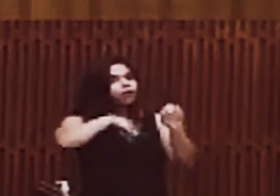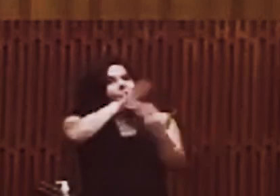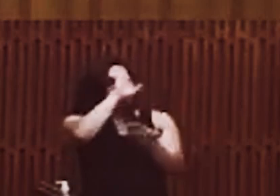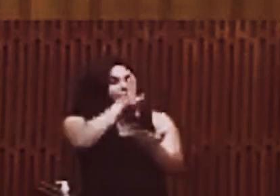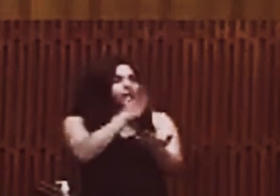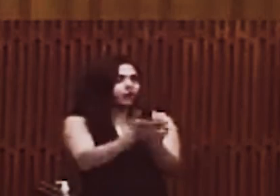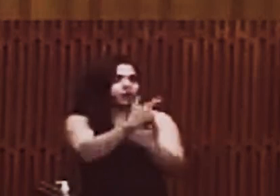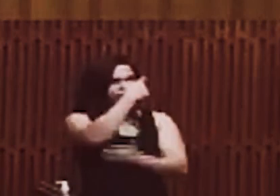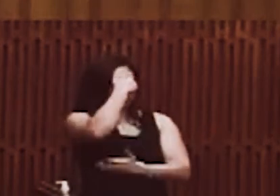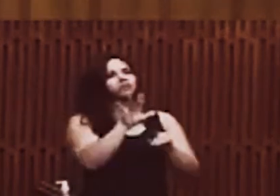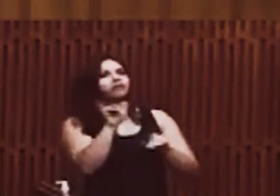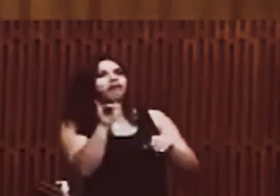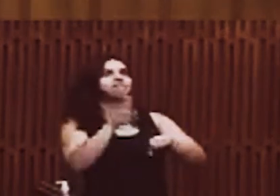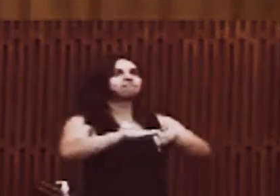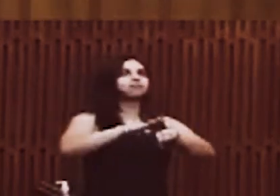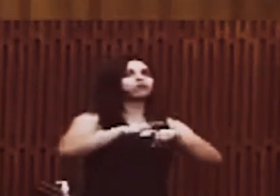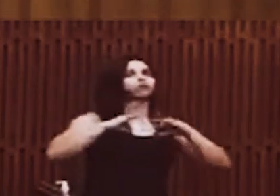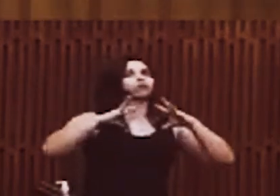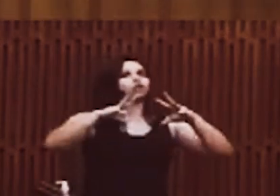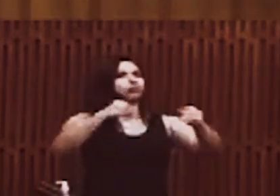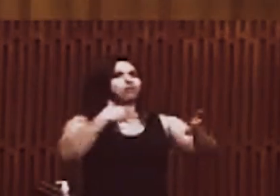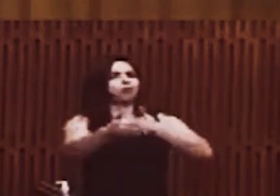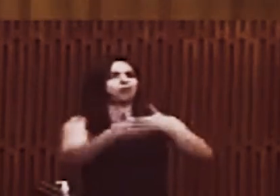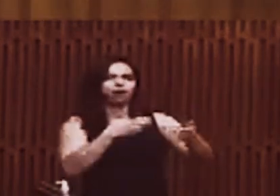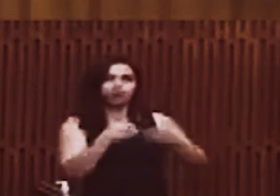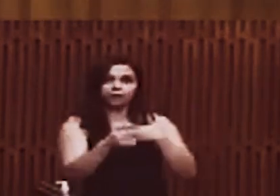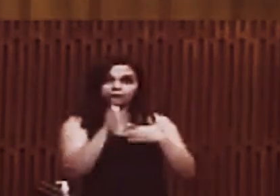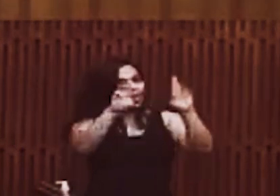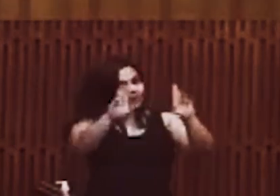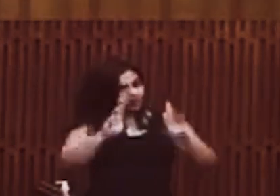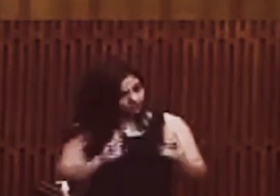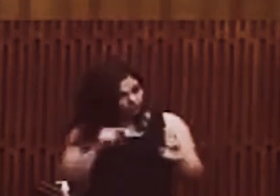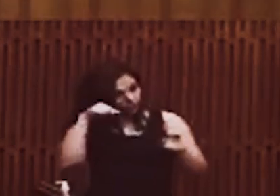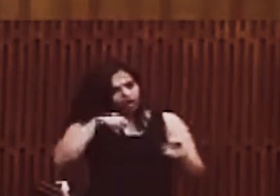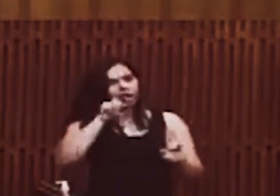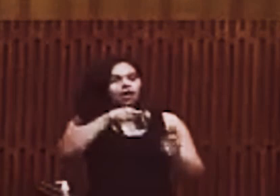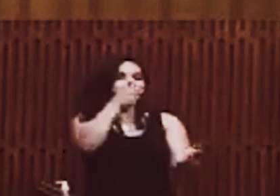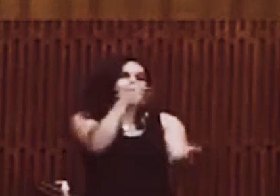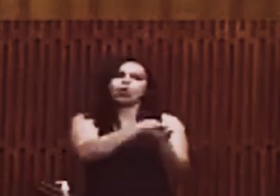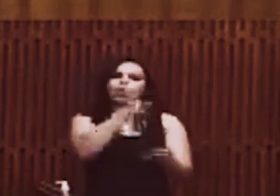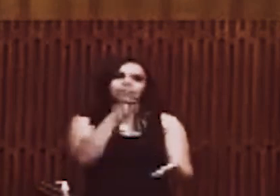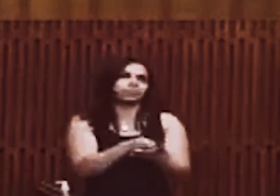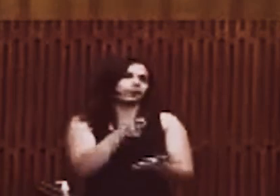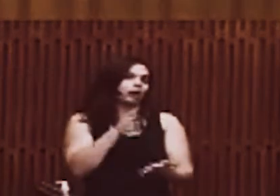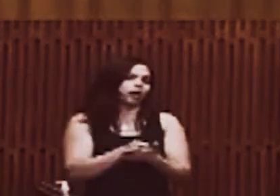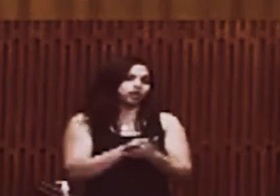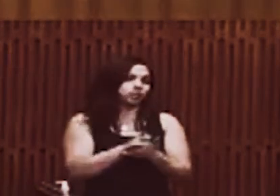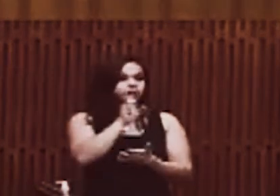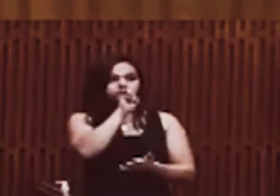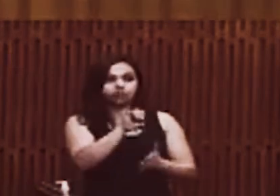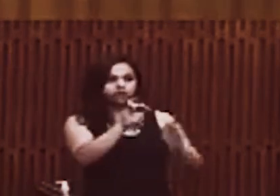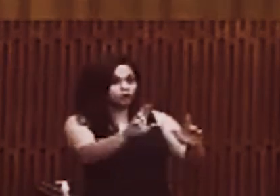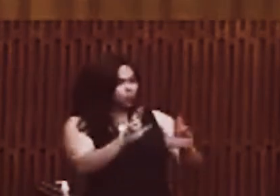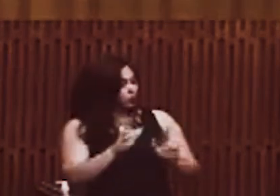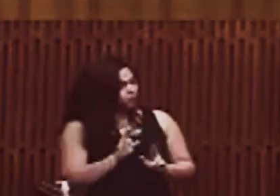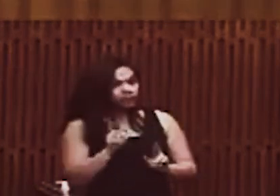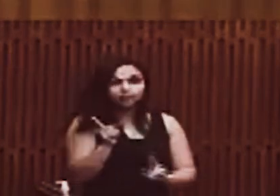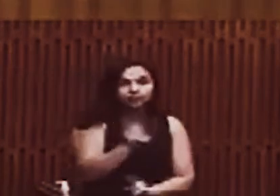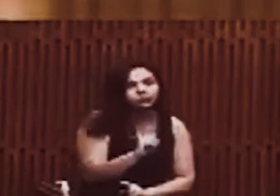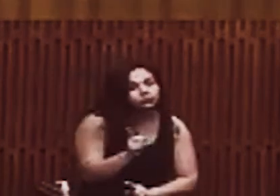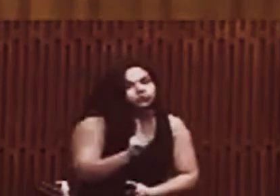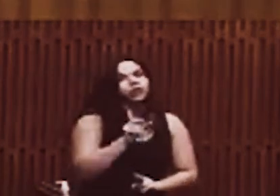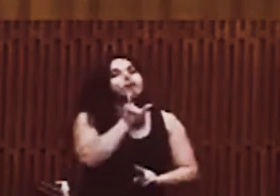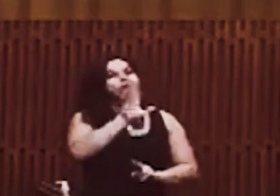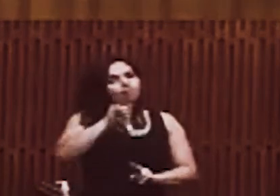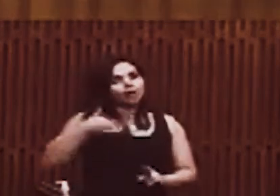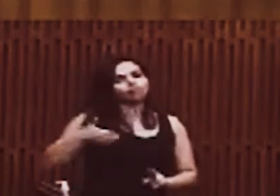não de ofender as pessoas. Do jeito que ele tratar, ele vai ser tratado. E eu quero deixar bem claro aqui, ou ele começa a respeitar a gente, ou vai